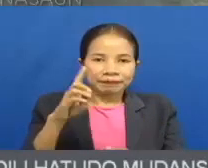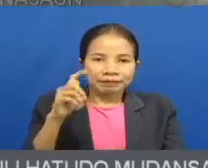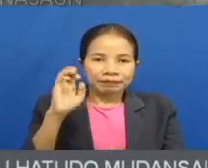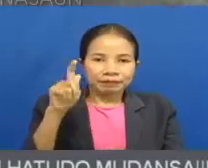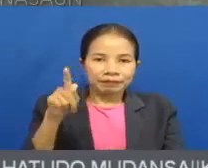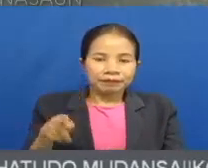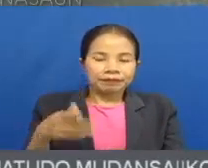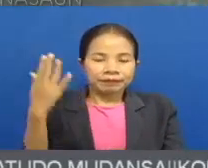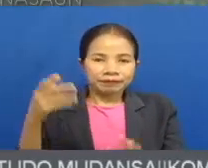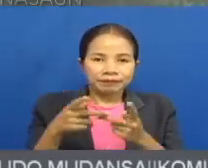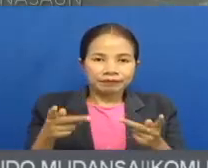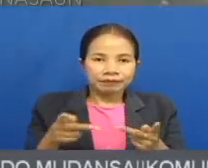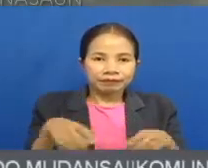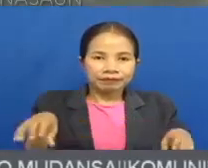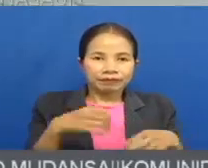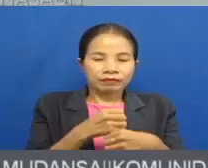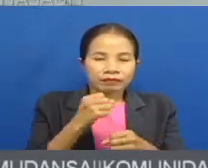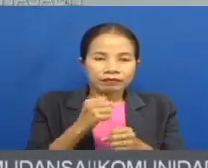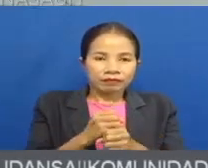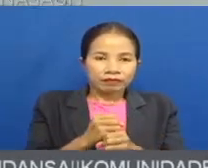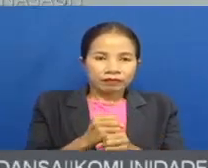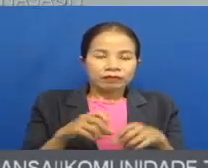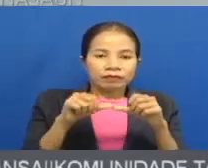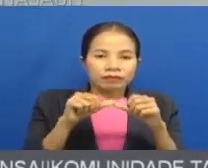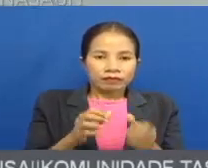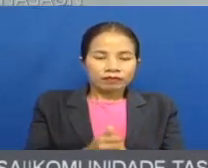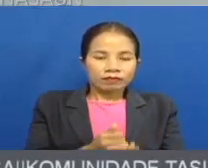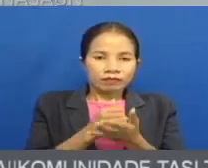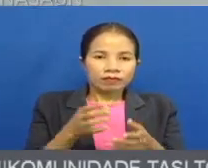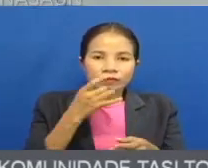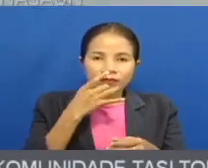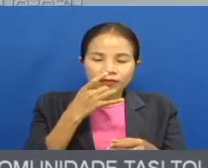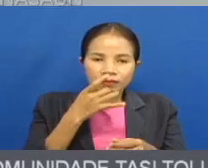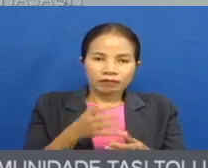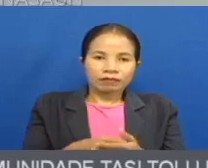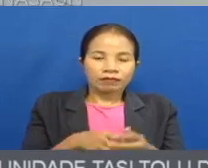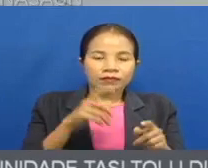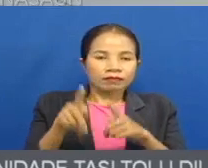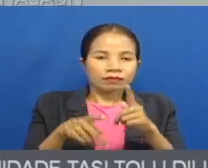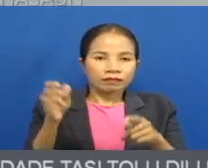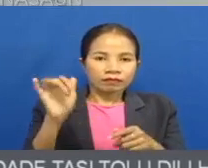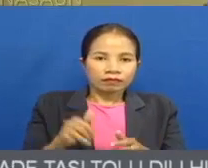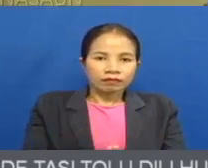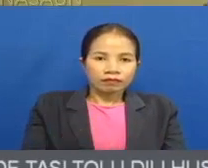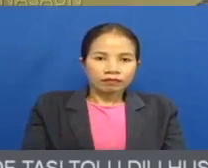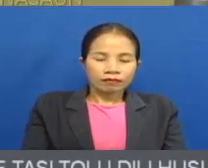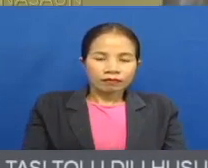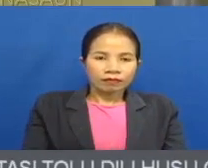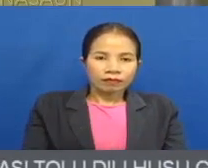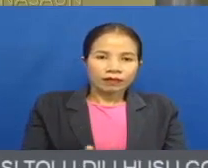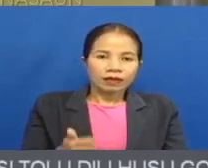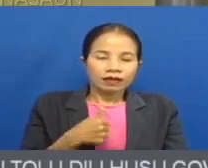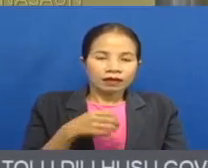hela terreno esforço halo serviço hodi continuo facilita energia eletricidade ba comunidade. E a parte